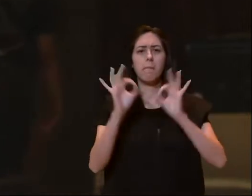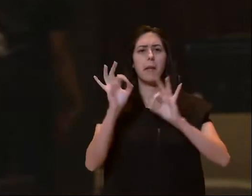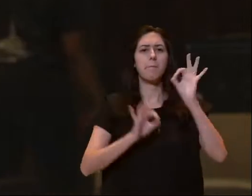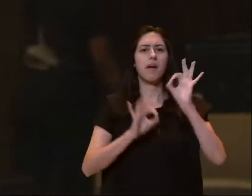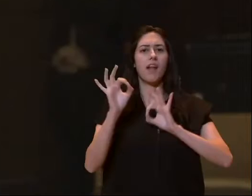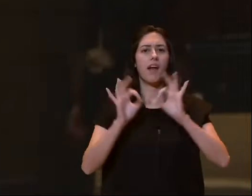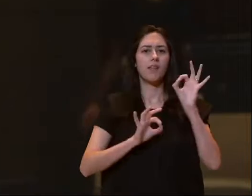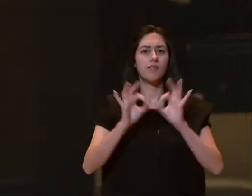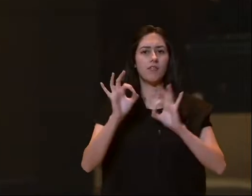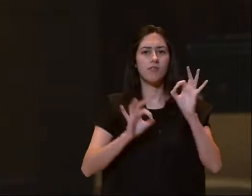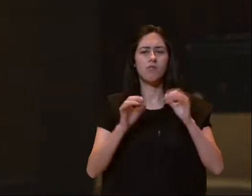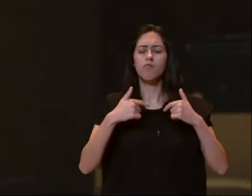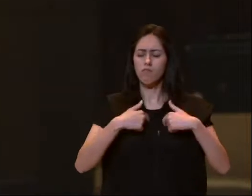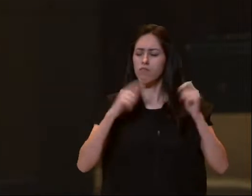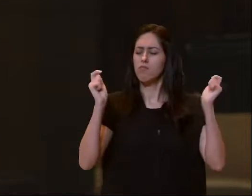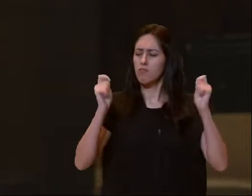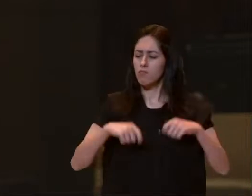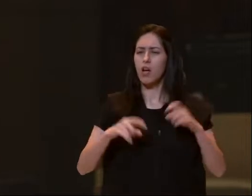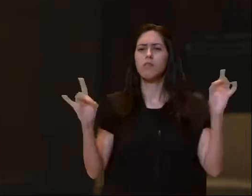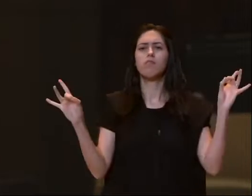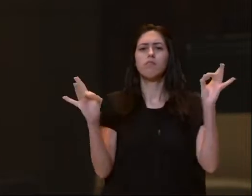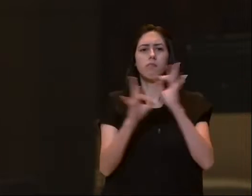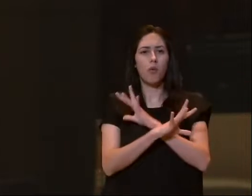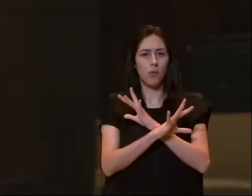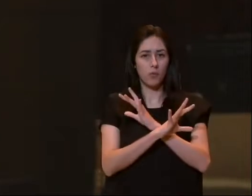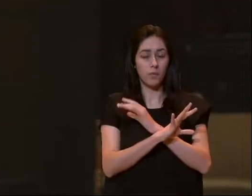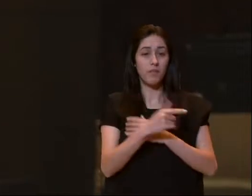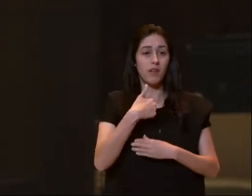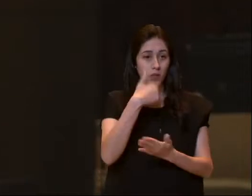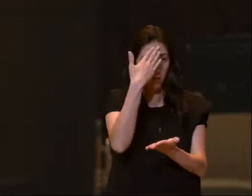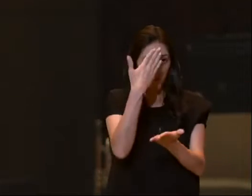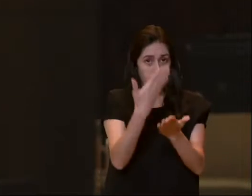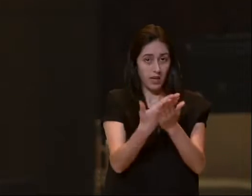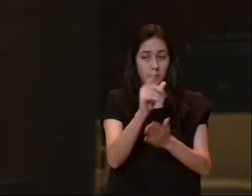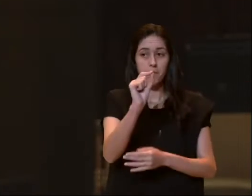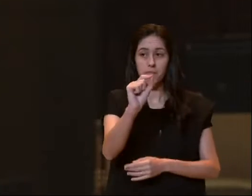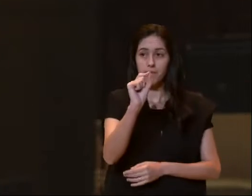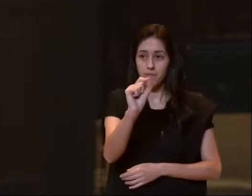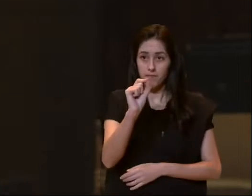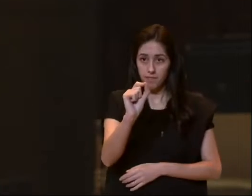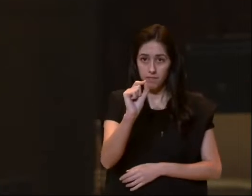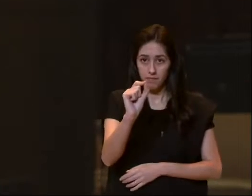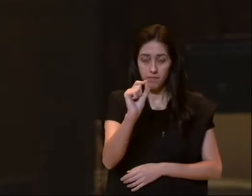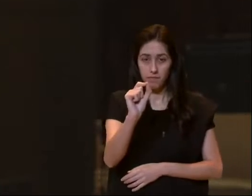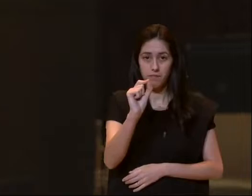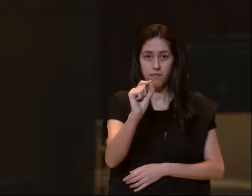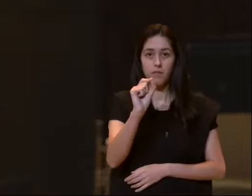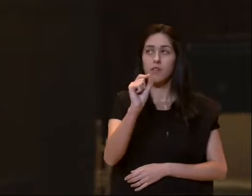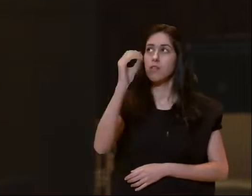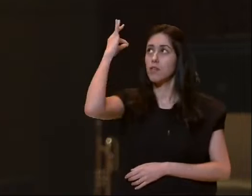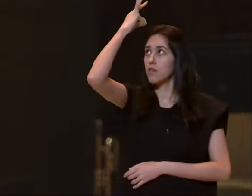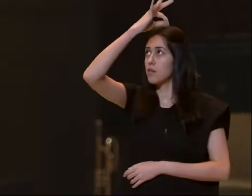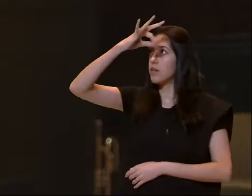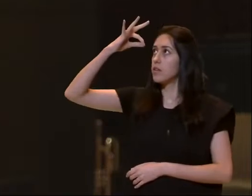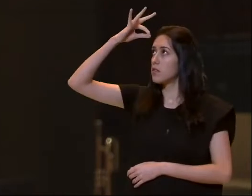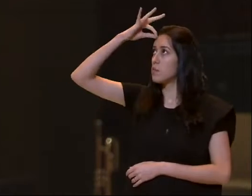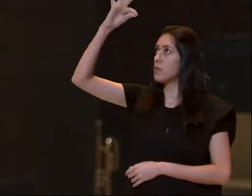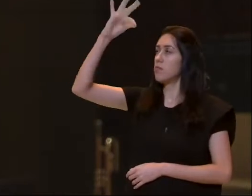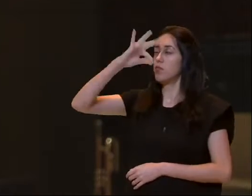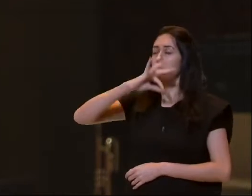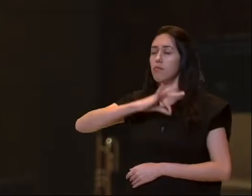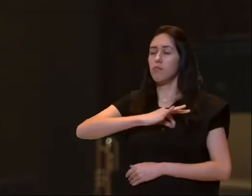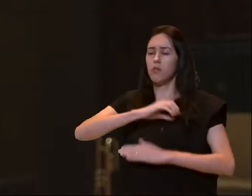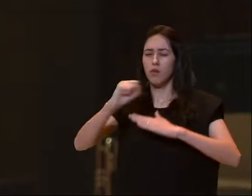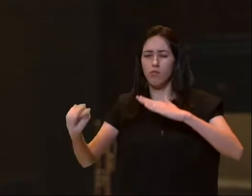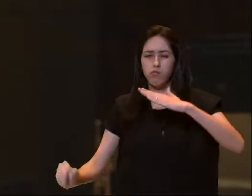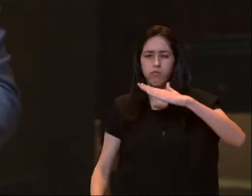totalmente apto. Eu creio que o enchimento do Espírito na nossa vida, ele